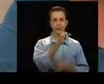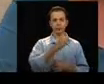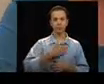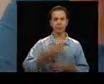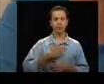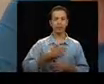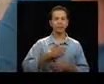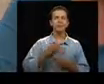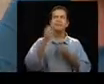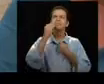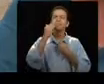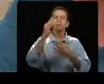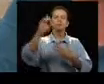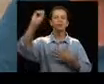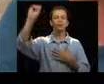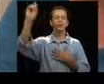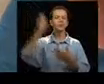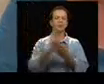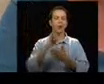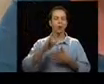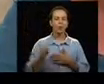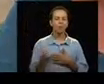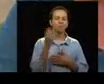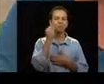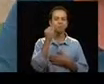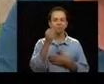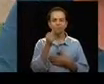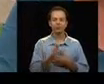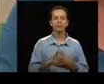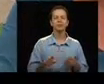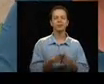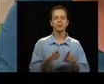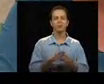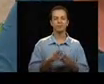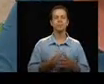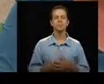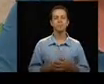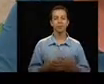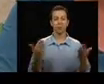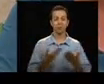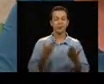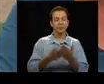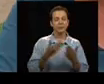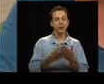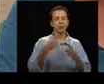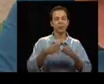eu dei graças a Deus, né? Por essa oportunidade, né? Que a gente teve agora de estudar,